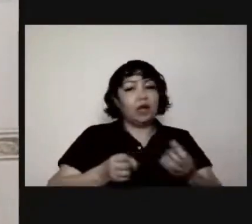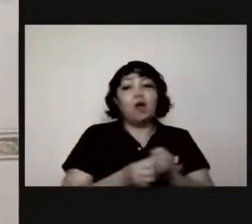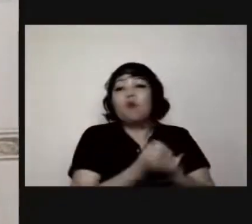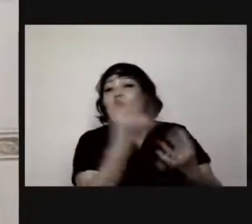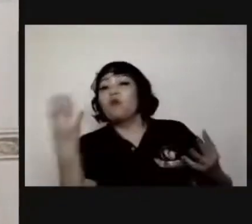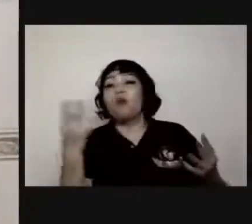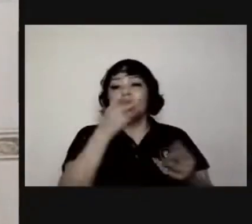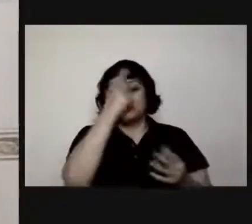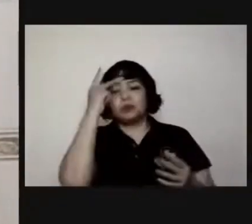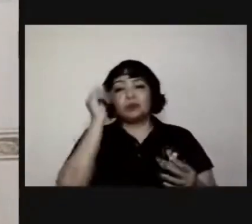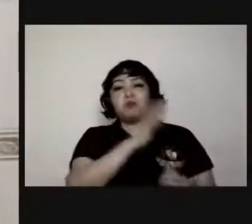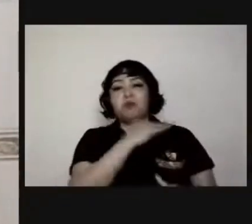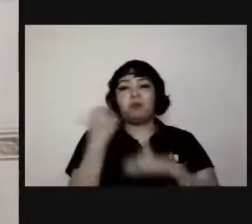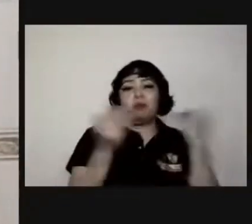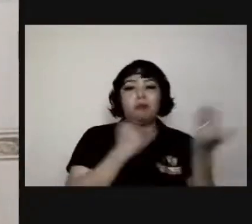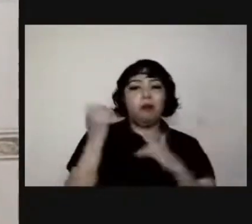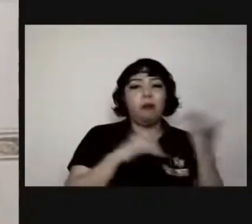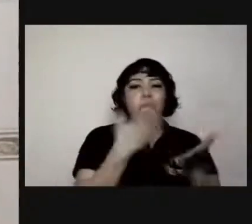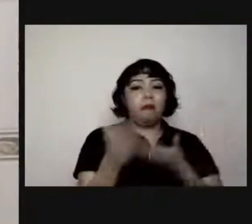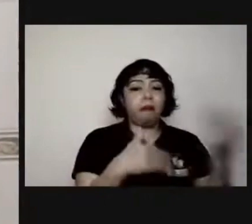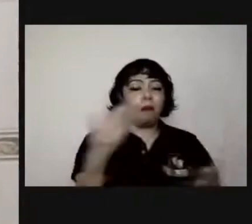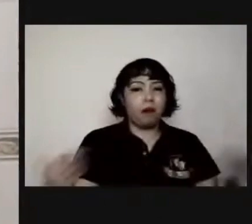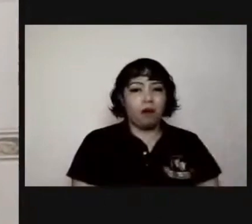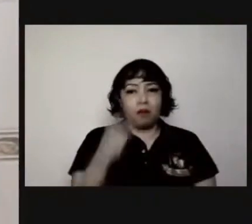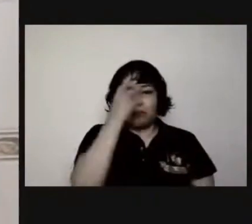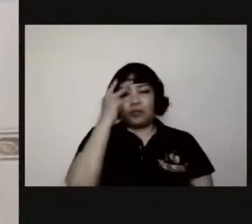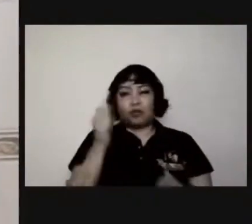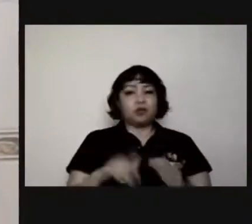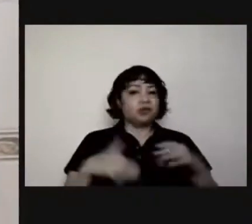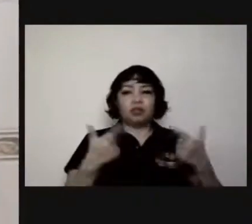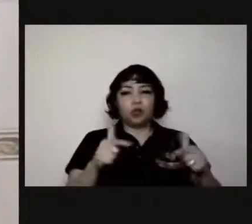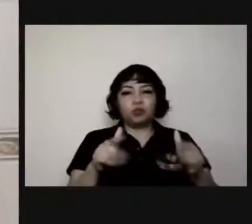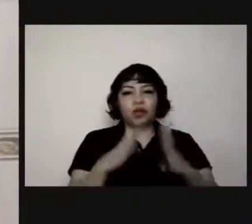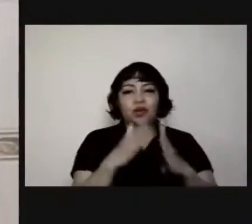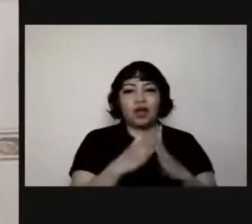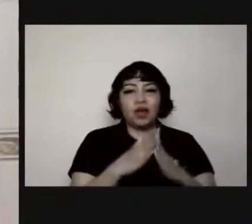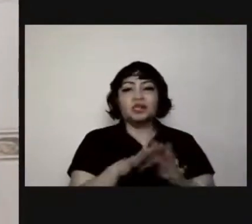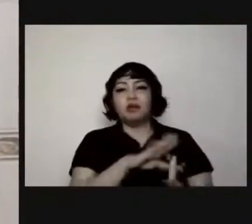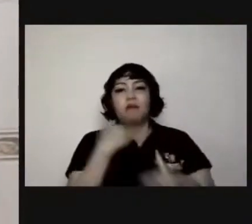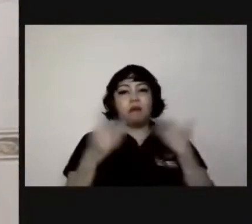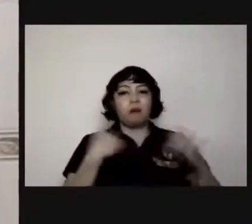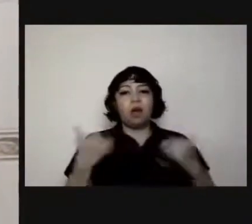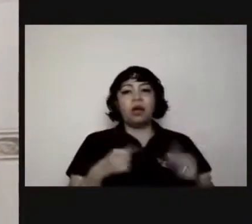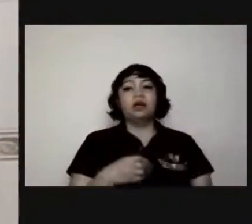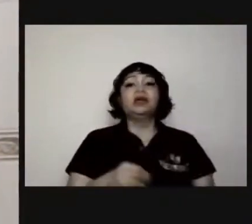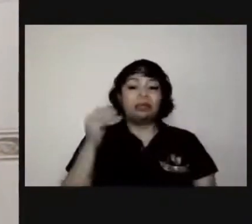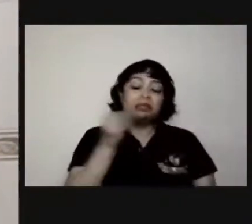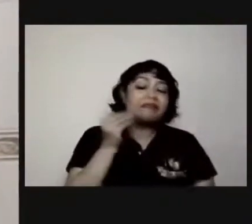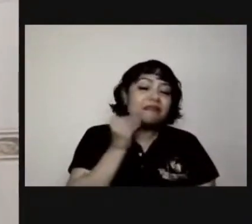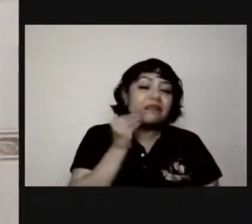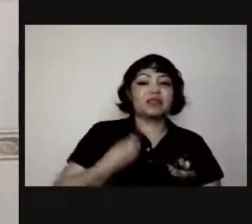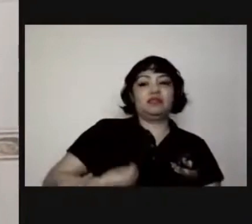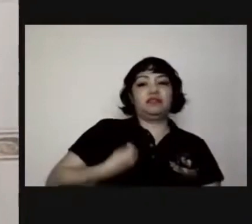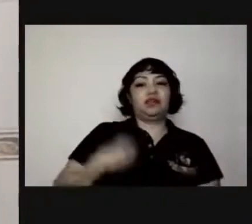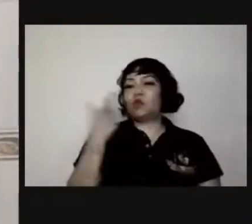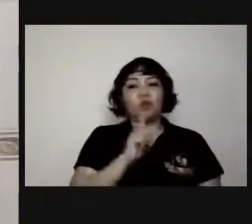quê? Sem terra são fuzilados, tentando sobreviver. Independência é coisa séria, difícil de entender.